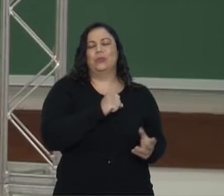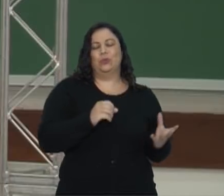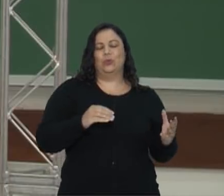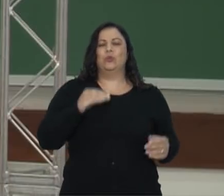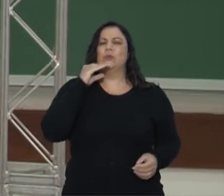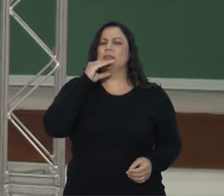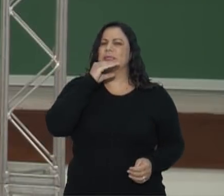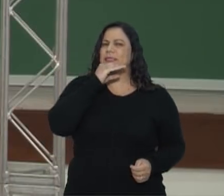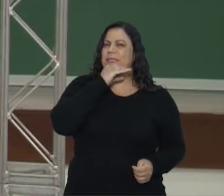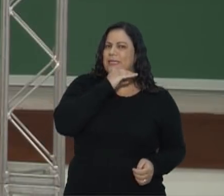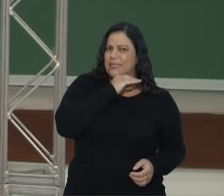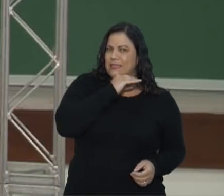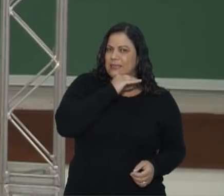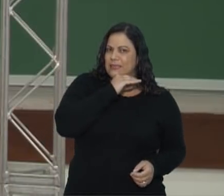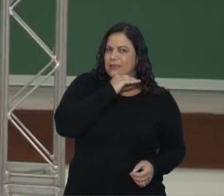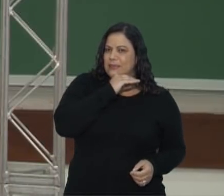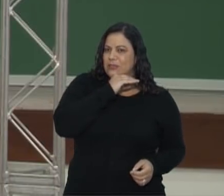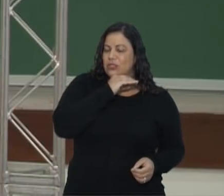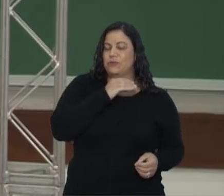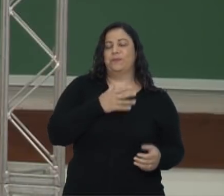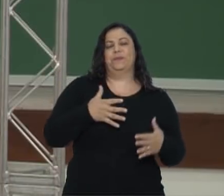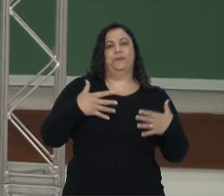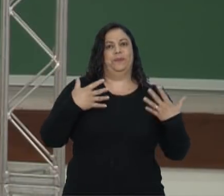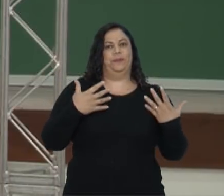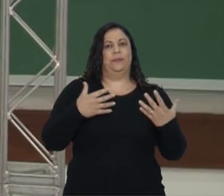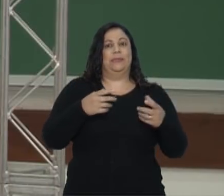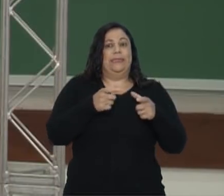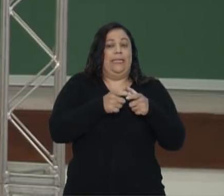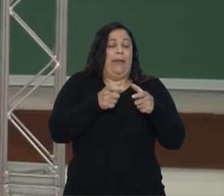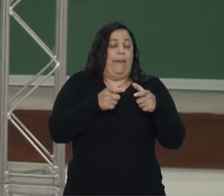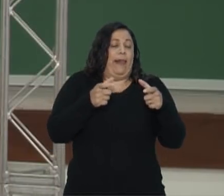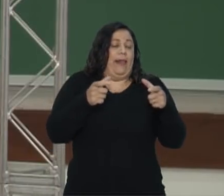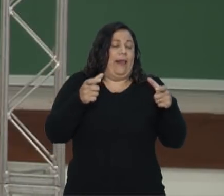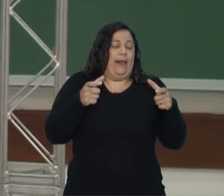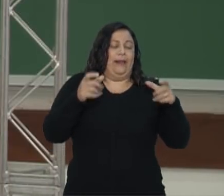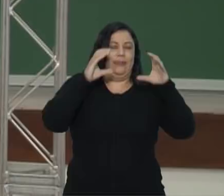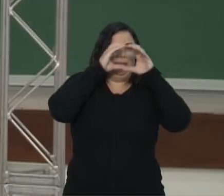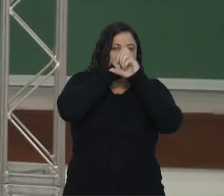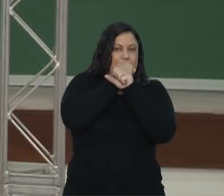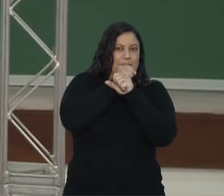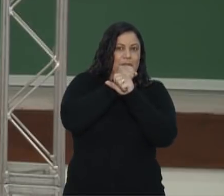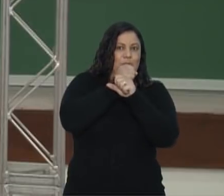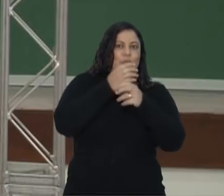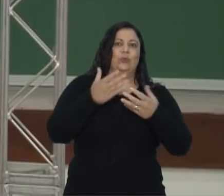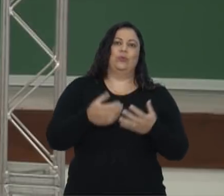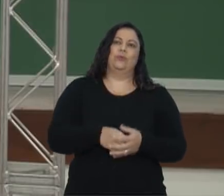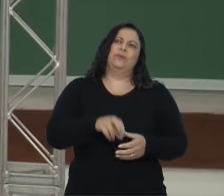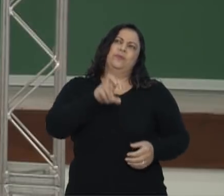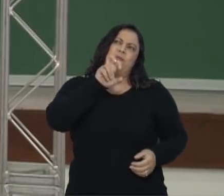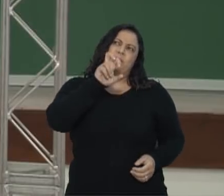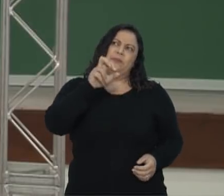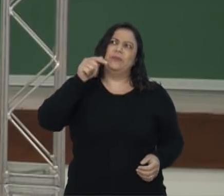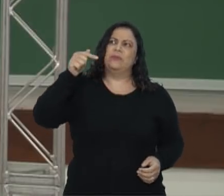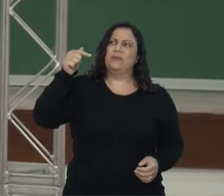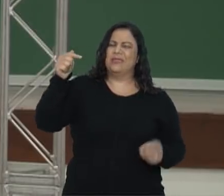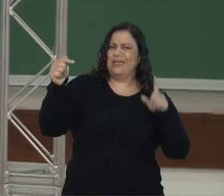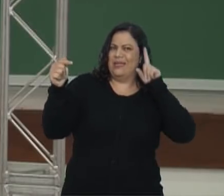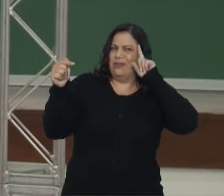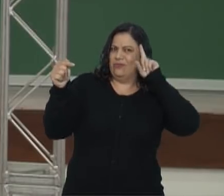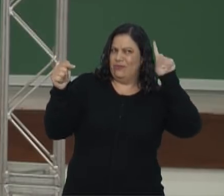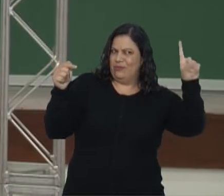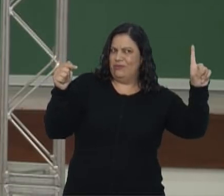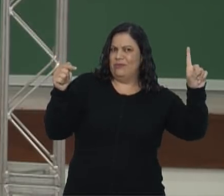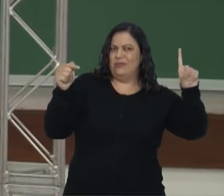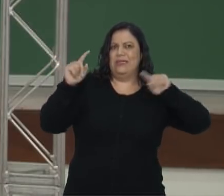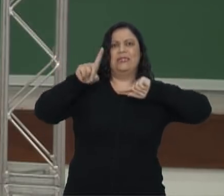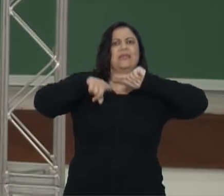com uma temperatura um pouco mais quente e escuro. Passado de 5 a 7 dias, provavelmente a gente vai